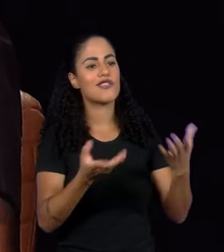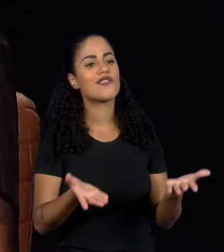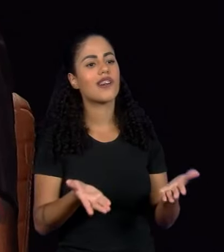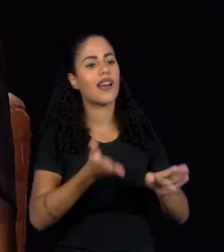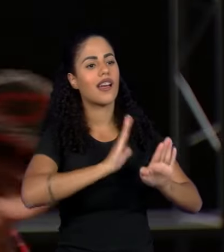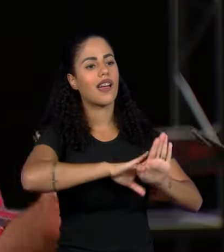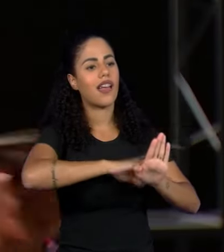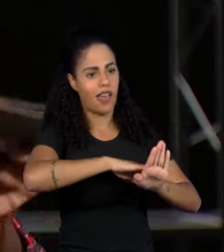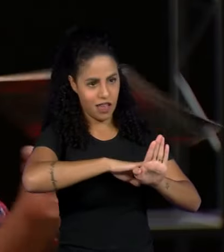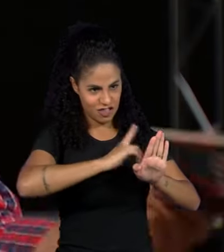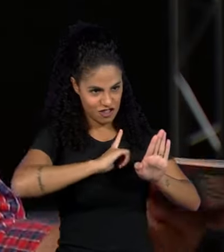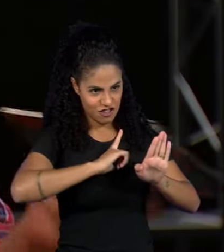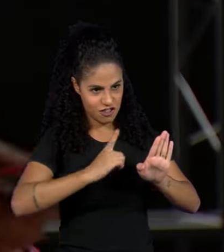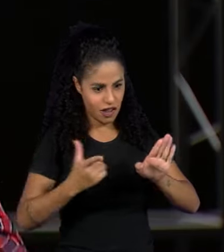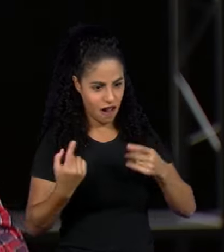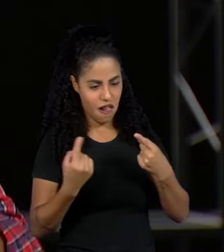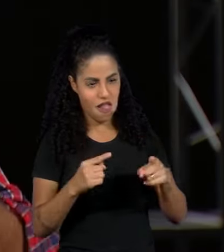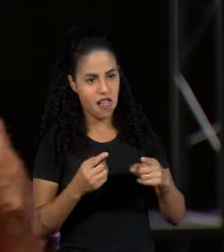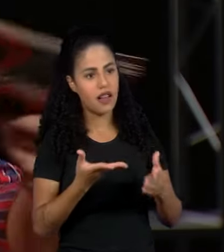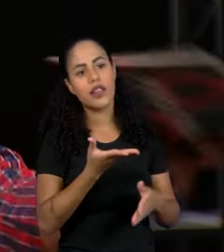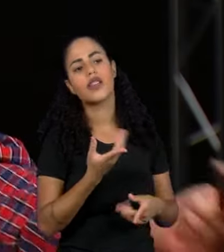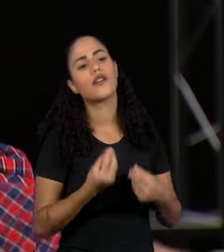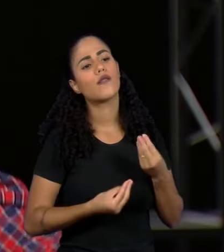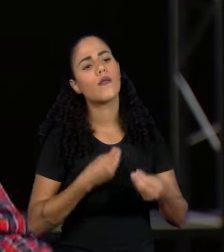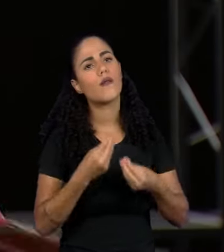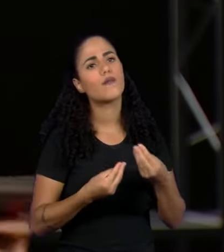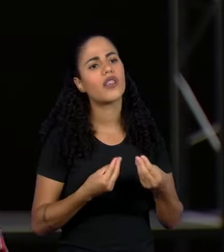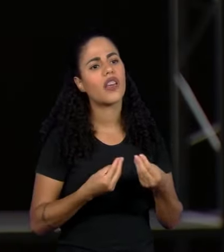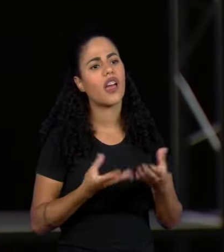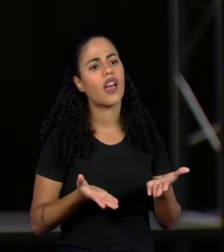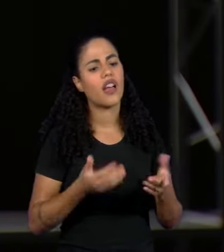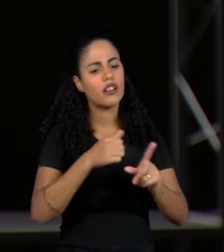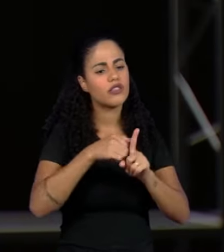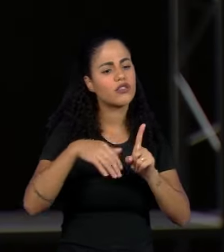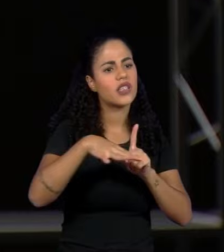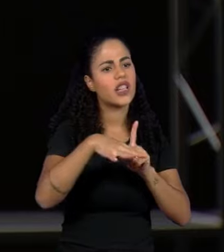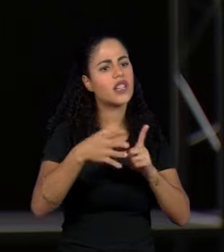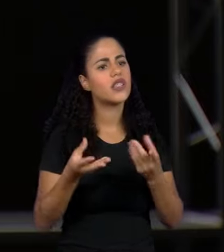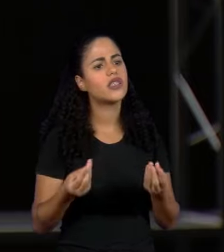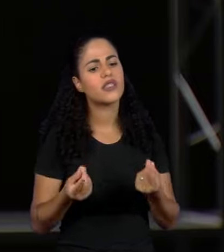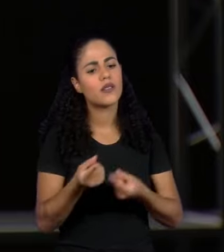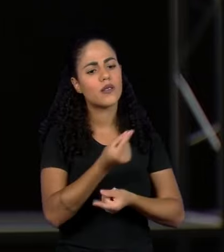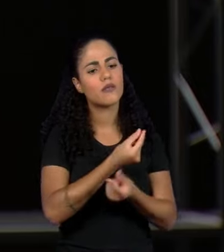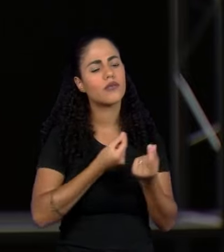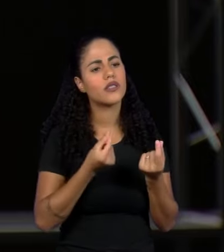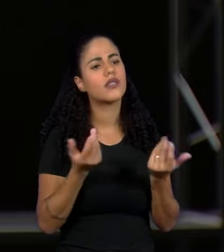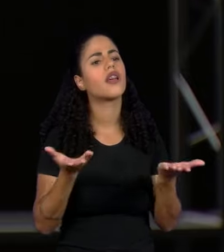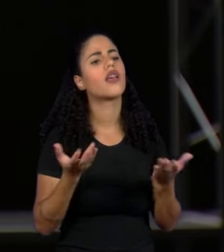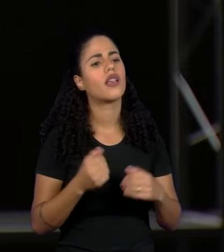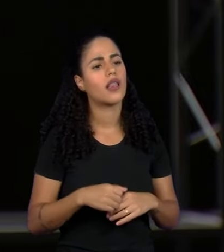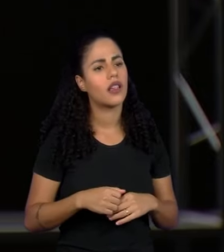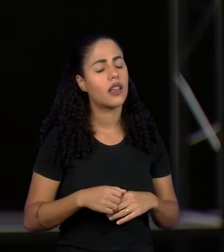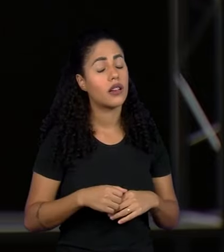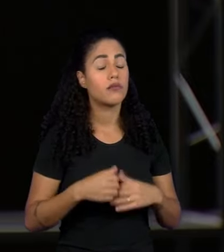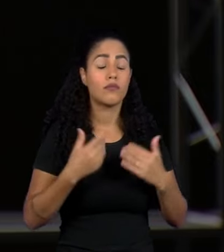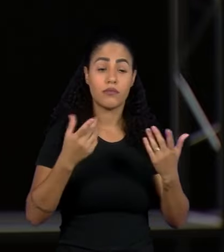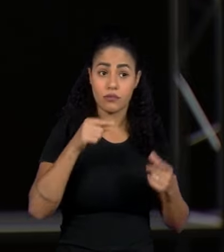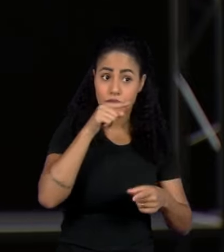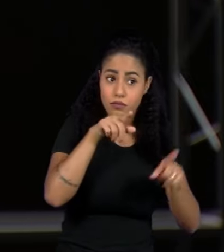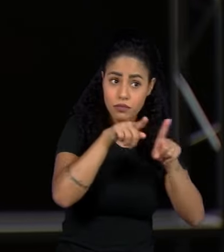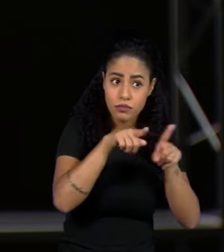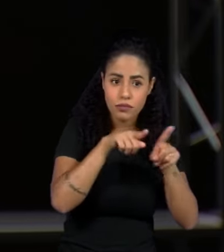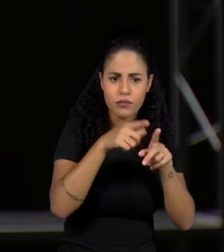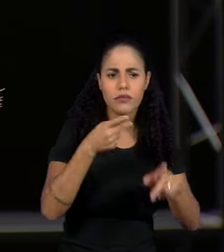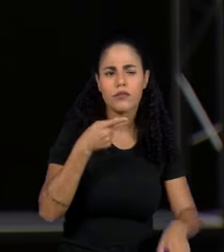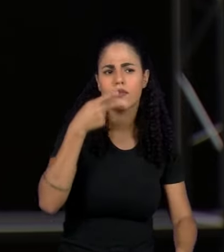fruta também. Tinha de tudo quanto é linha, anarquista, comunista, socialista, tal, né? Todas as colorações. E aí você estava